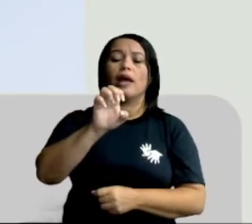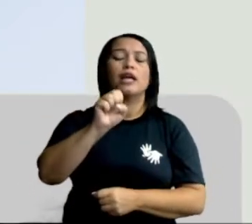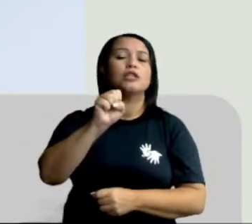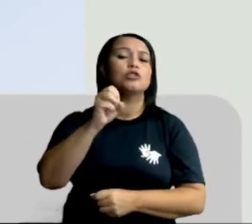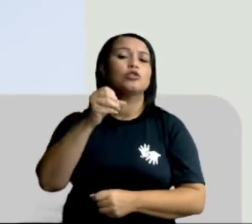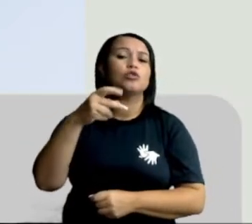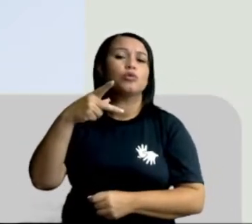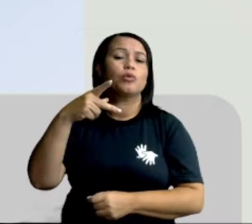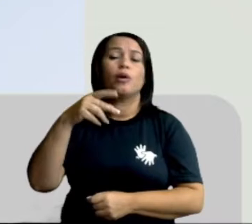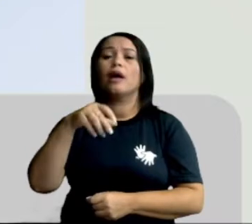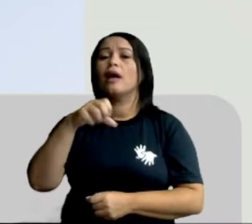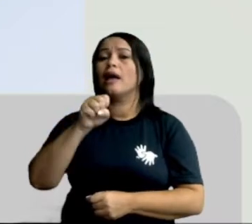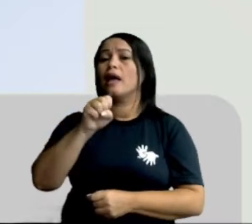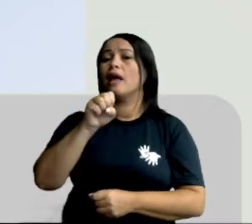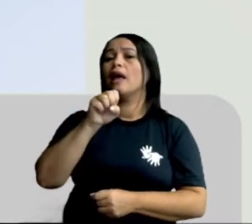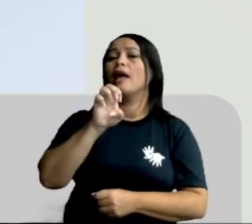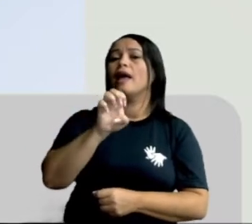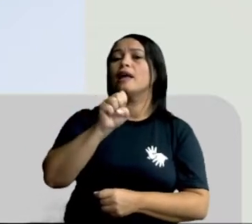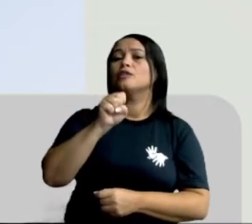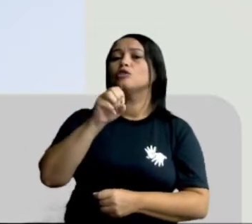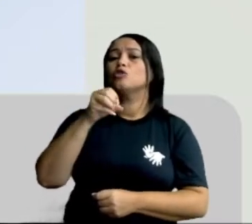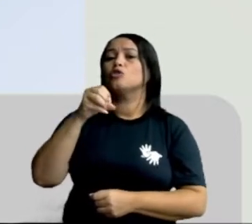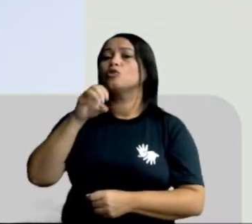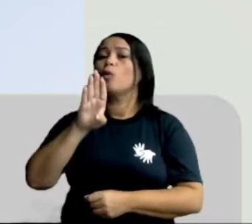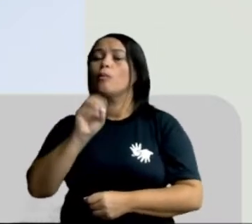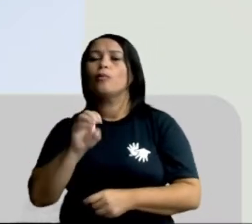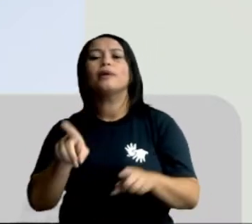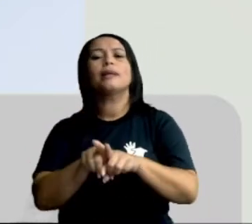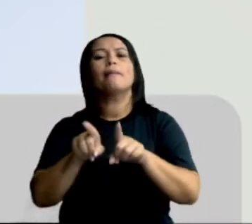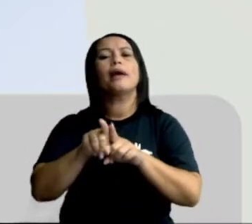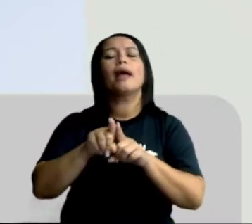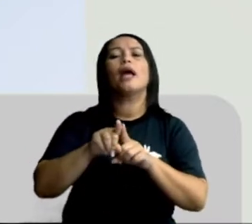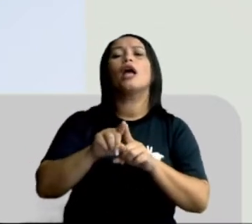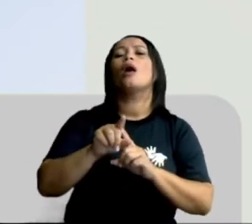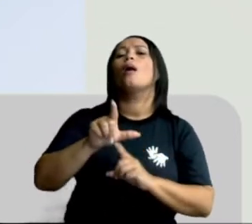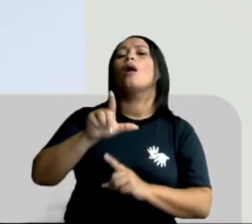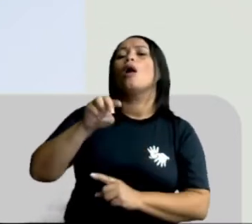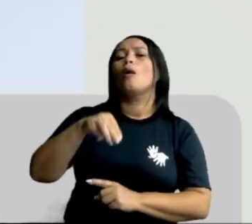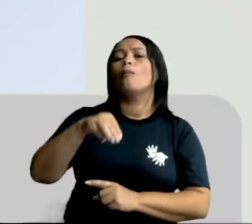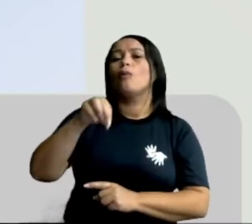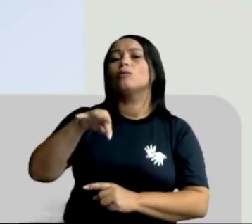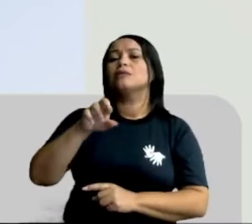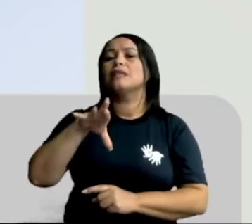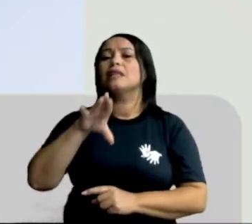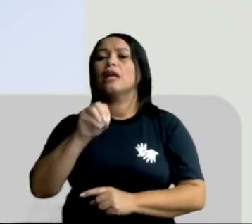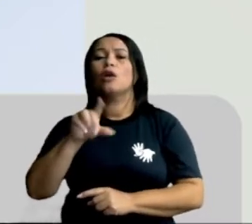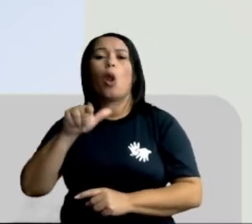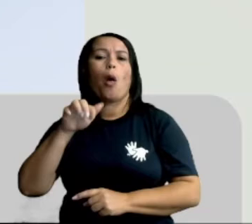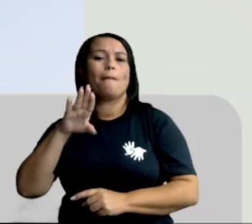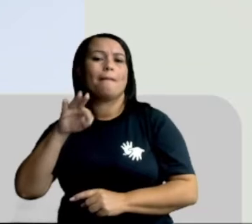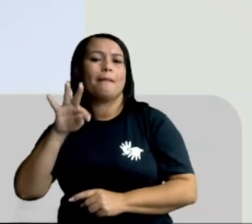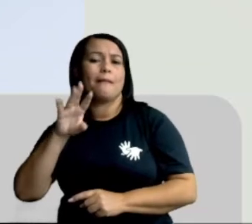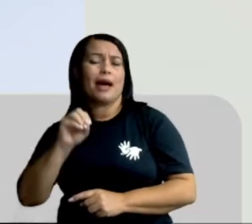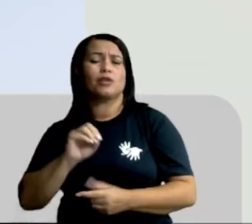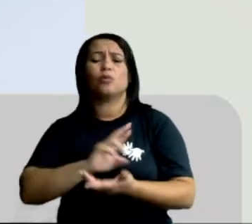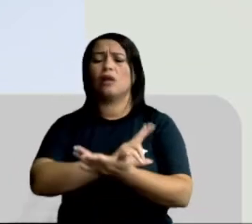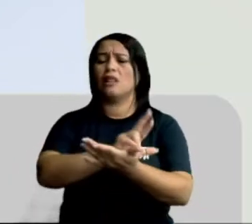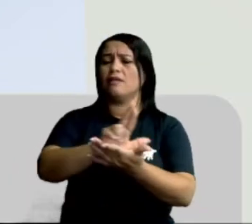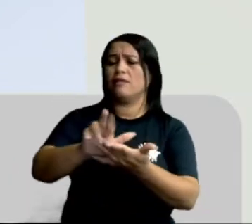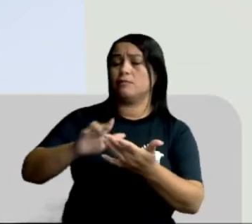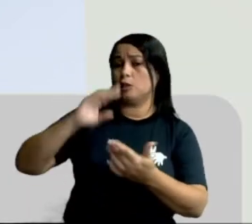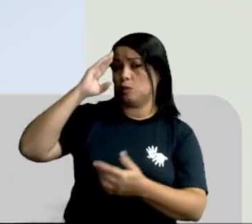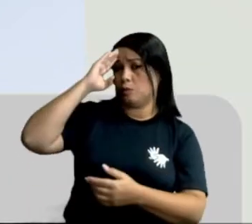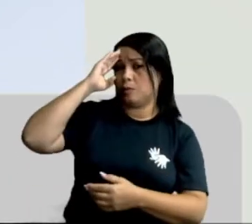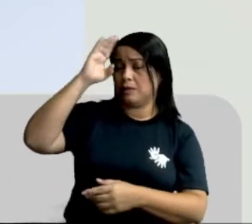La Fontaine, Monteiro Lobato, dentre outros. Então, temos vários escritores aí de fábulas, mas os